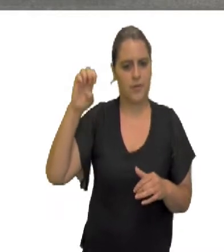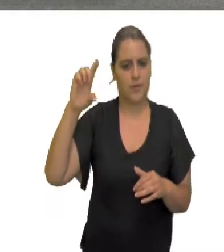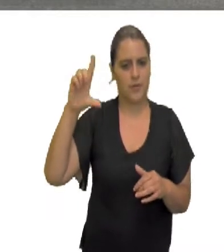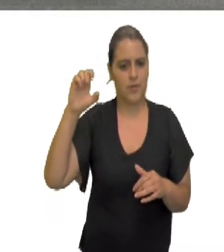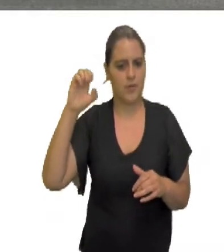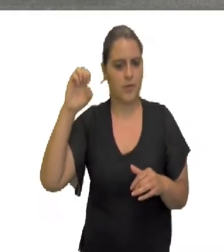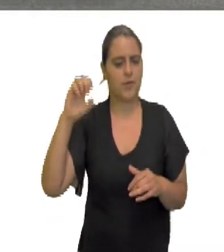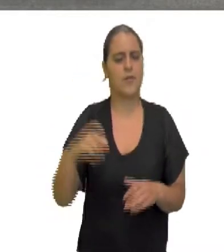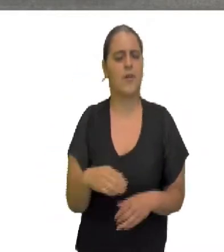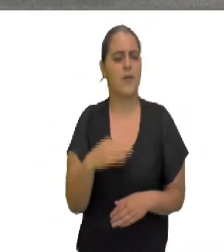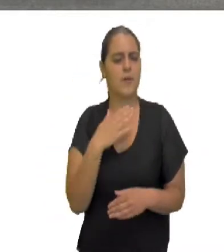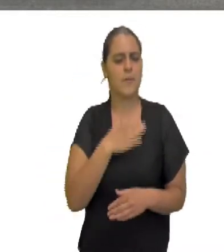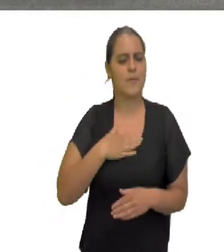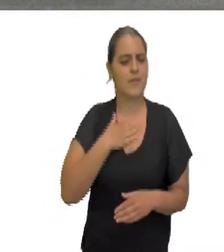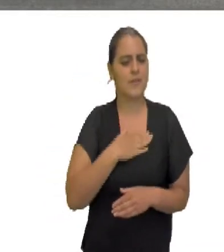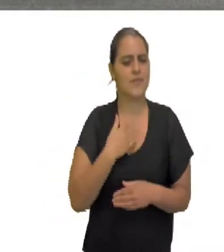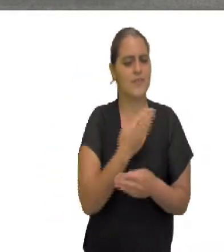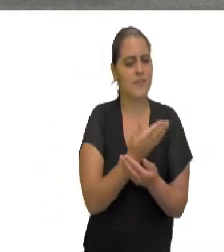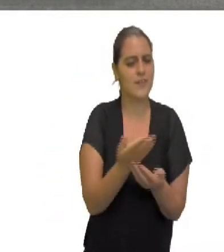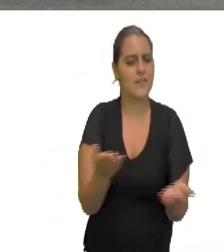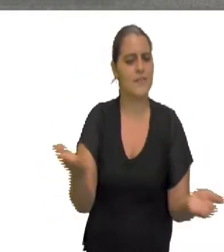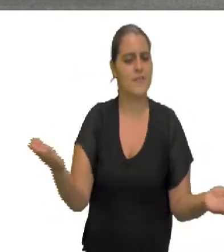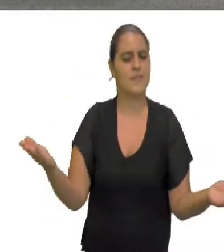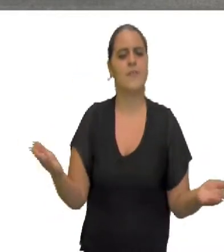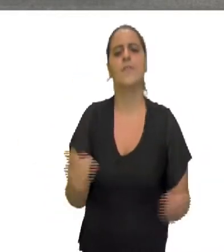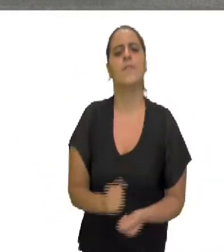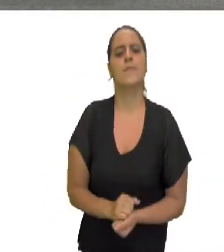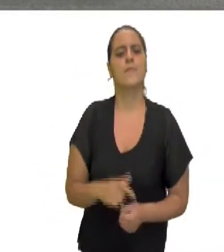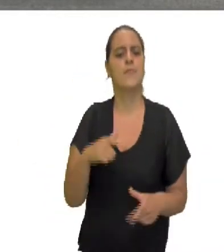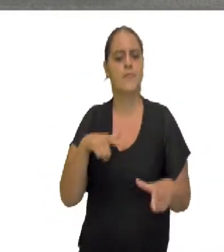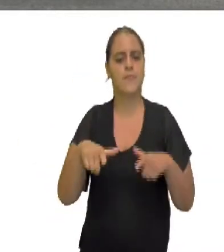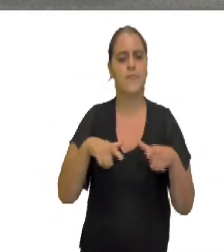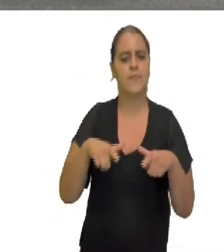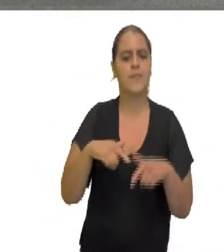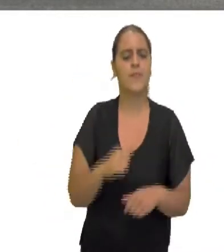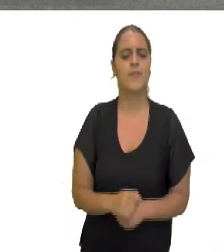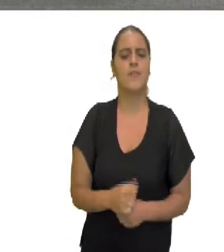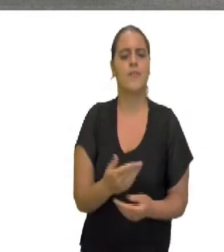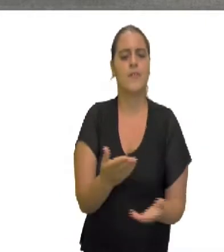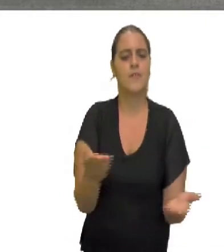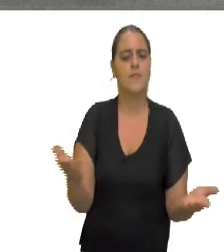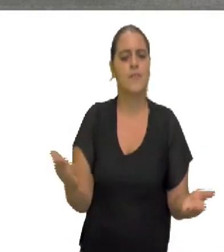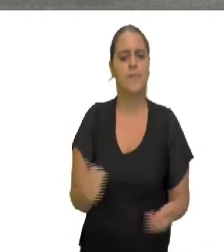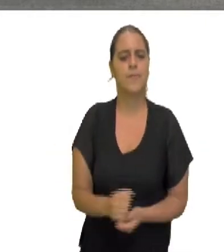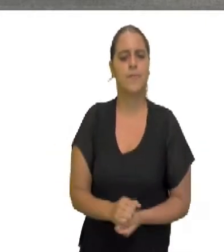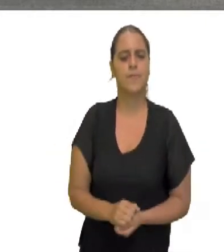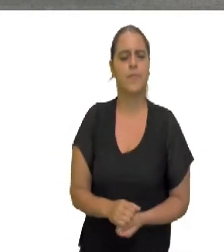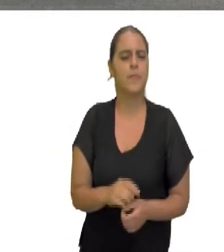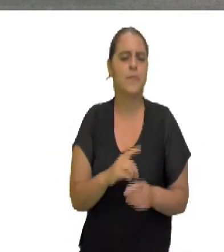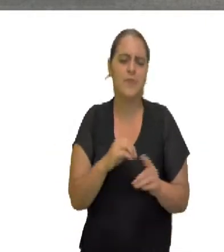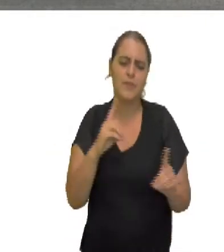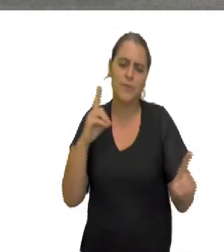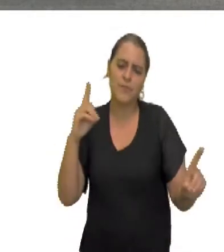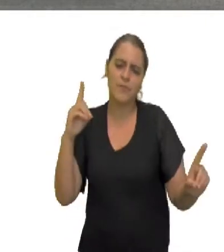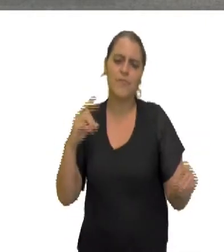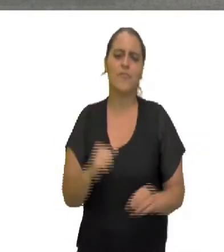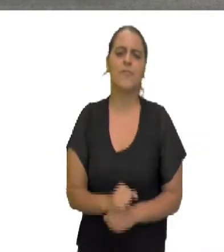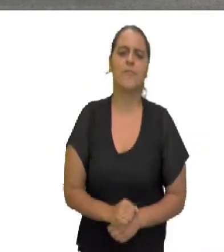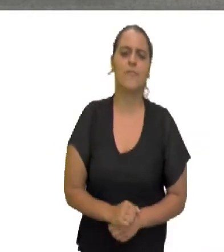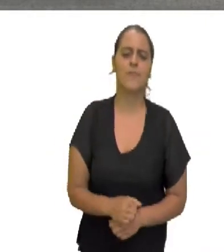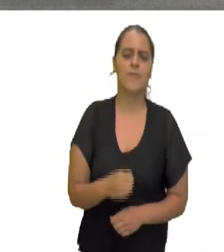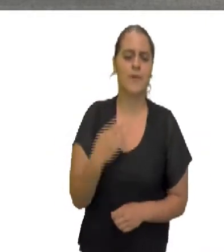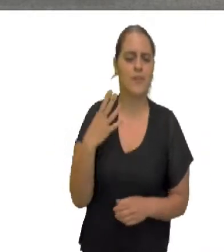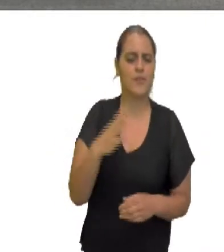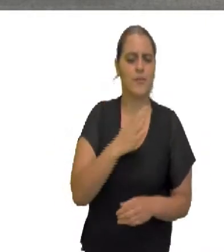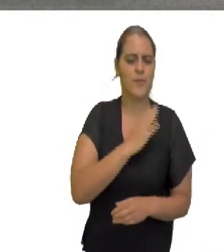É um prazer estar aqui com vocês, trabalhando com vocês, mesmo que distante, né?